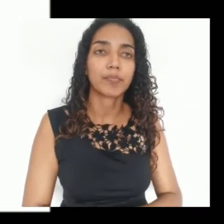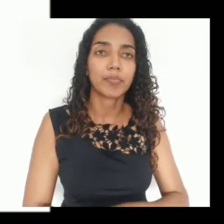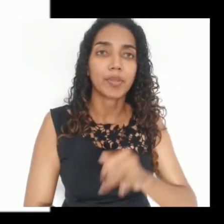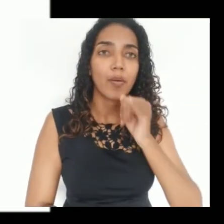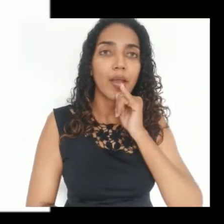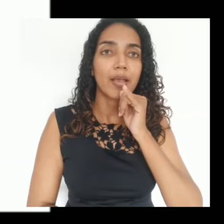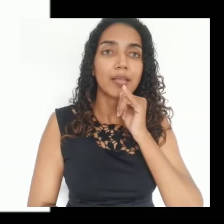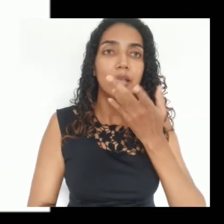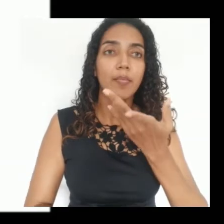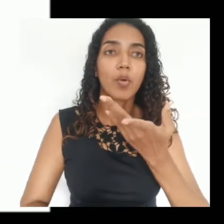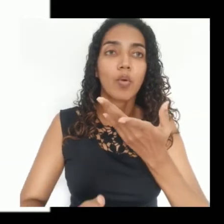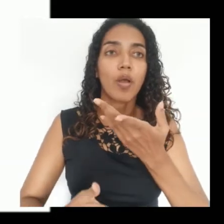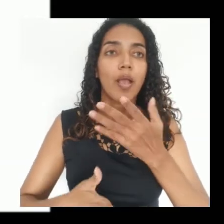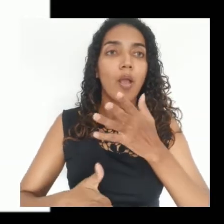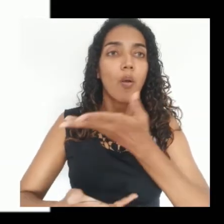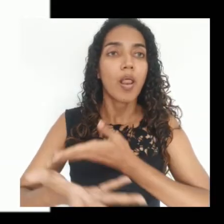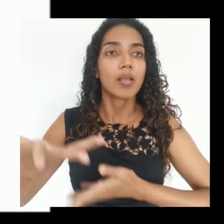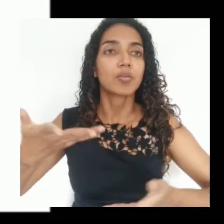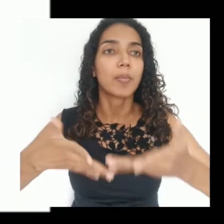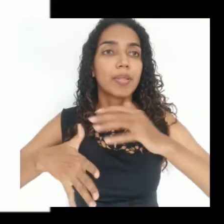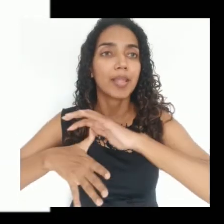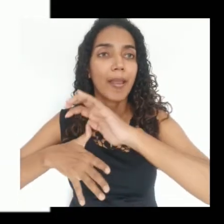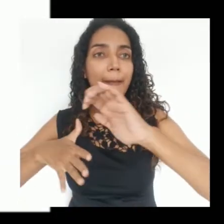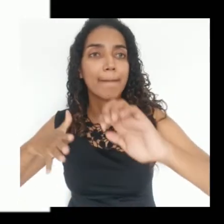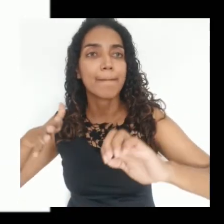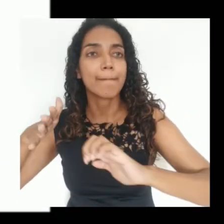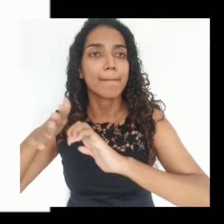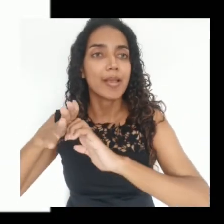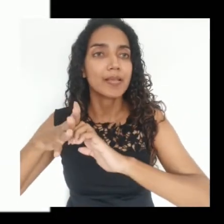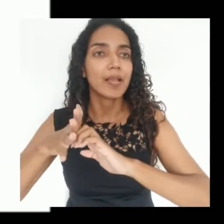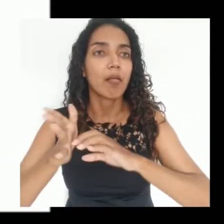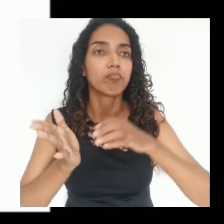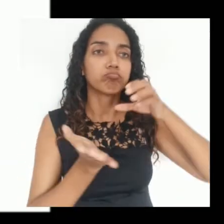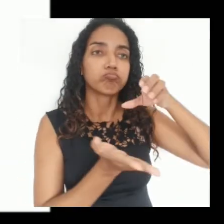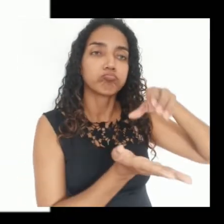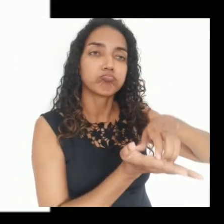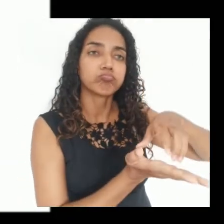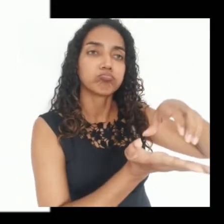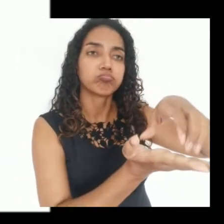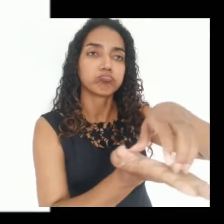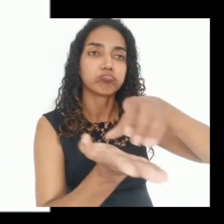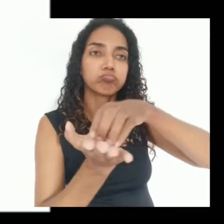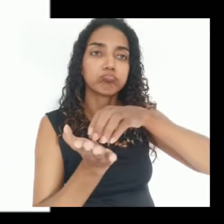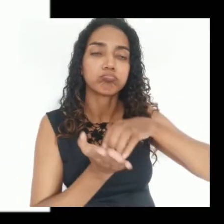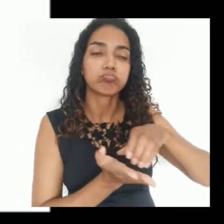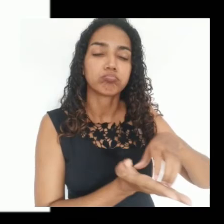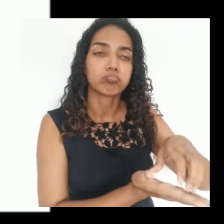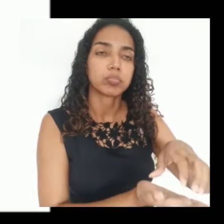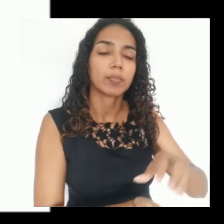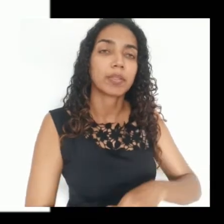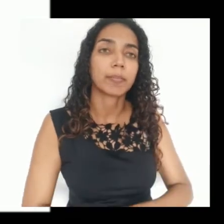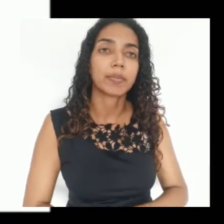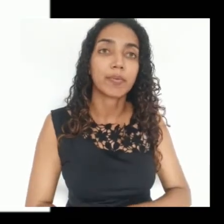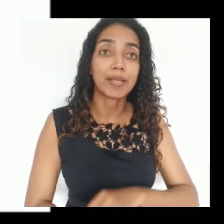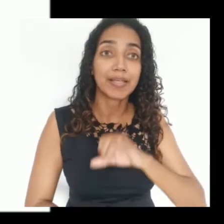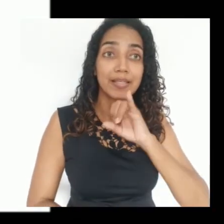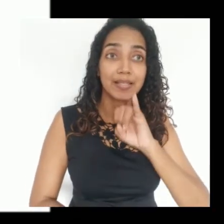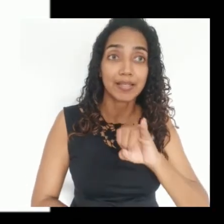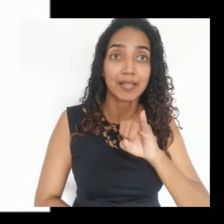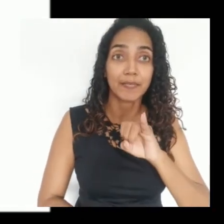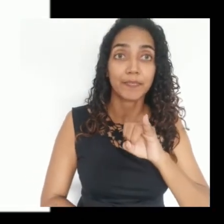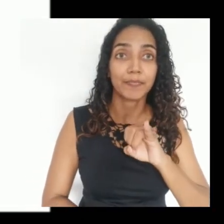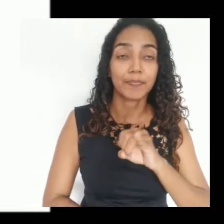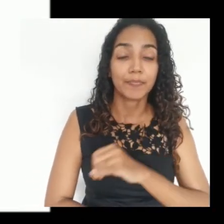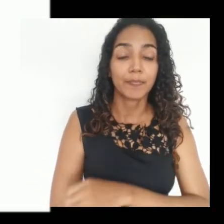departamento. Ou seja, não faz sentido nenhum se por acaso eu remover uma empresa do